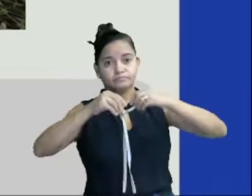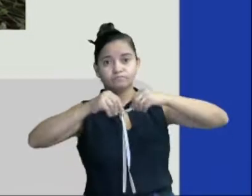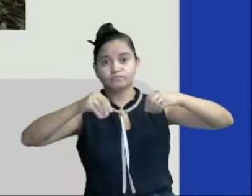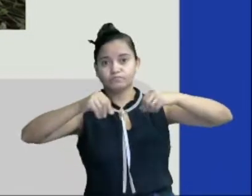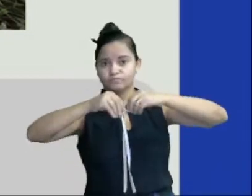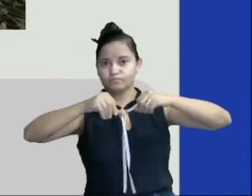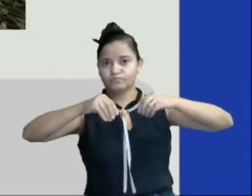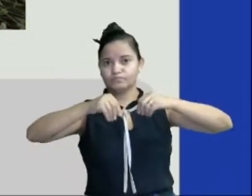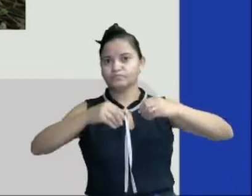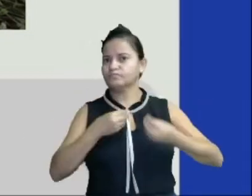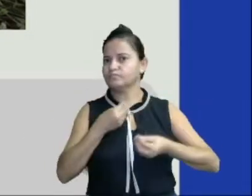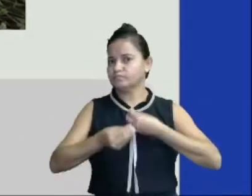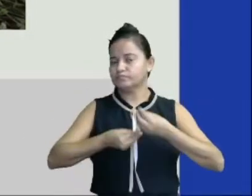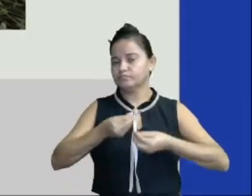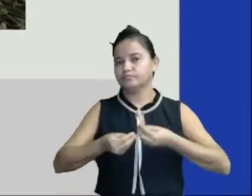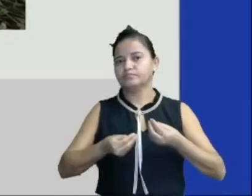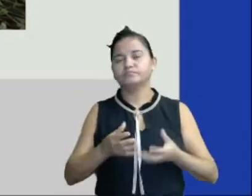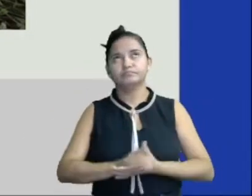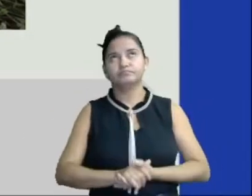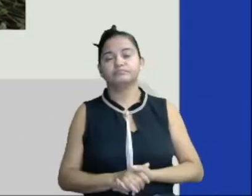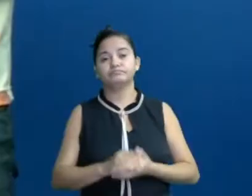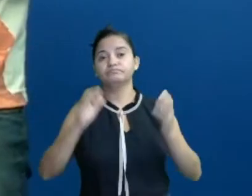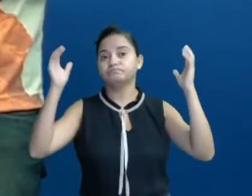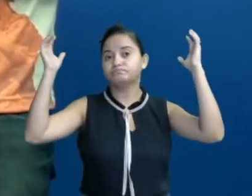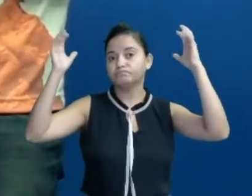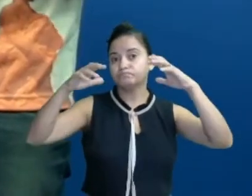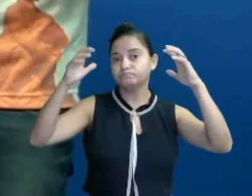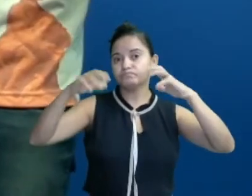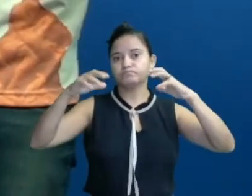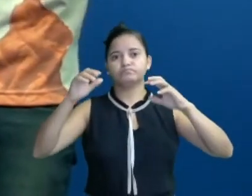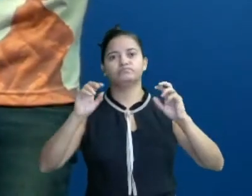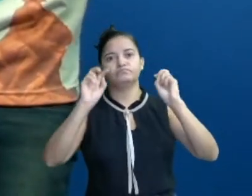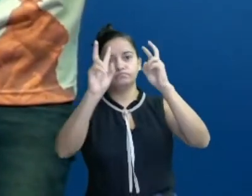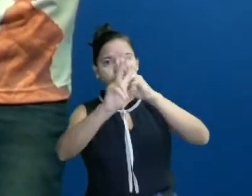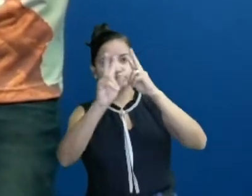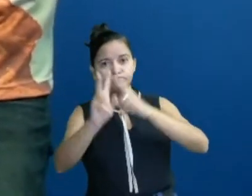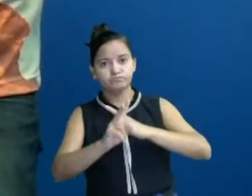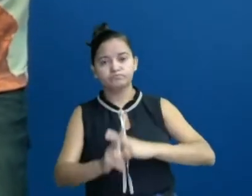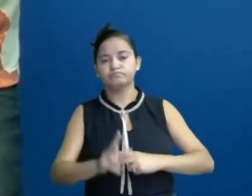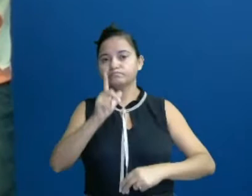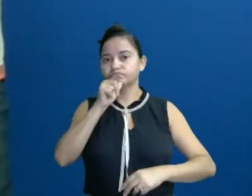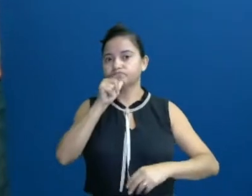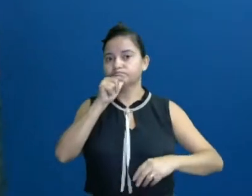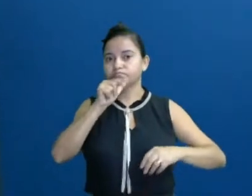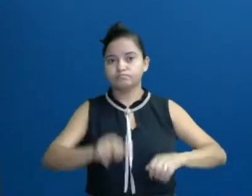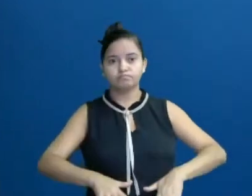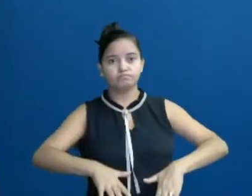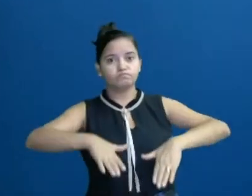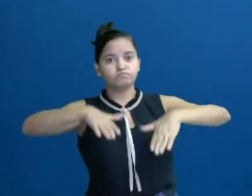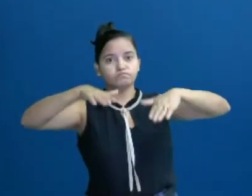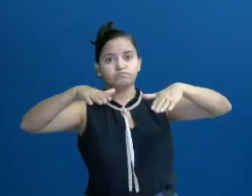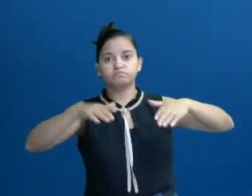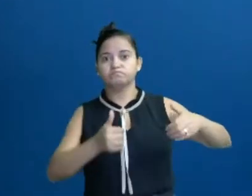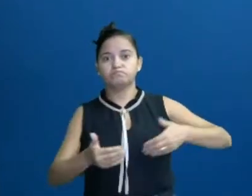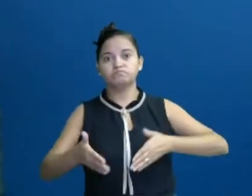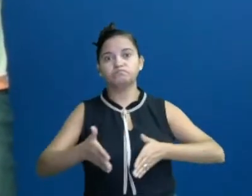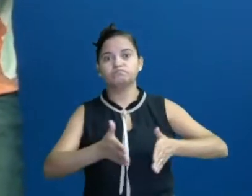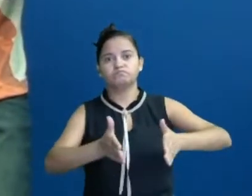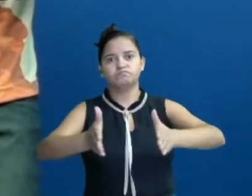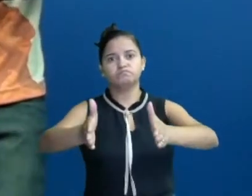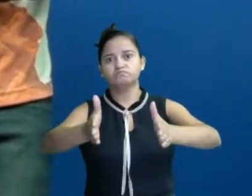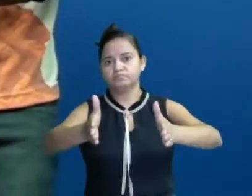ele vai estar exposto? As chuvas, os ventos, as enchentes, né? né, lá dos rios e